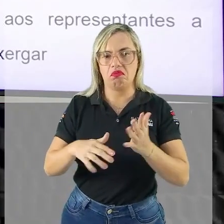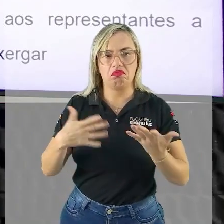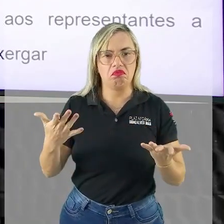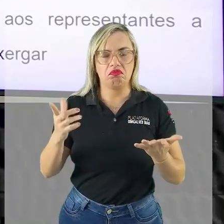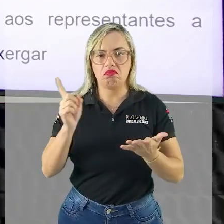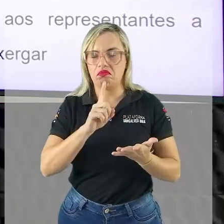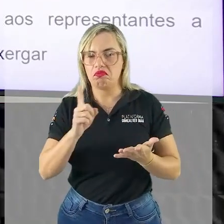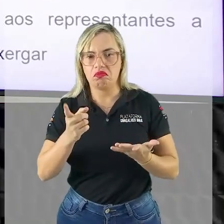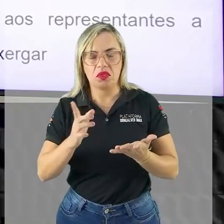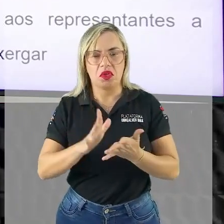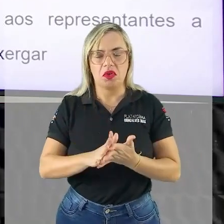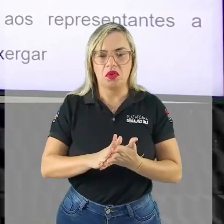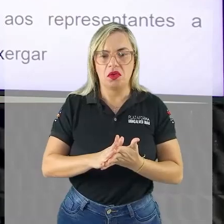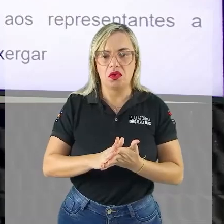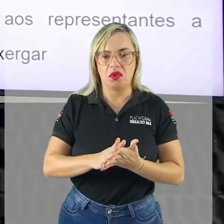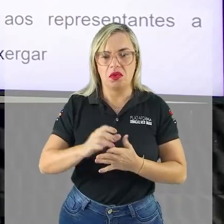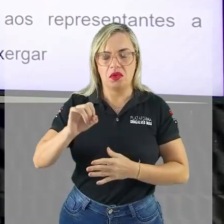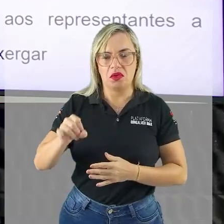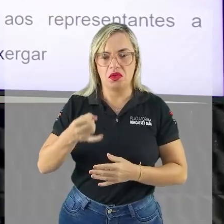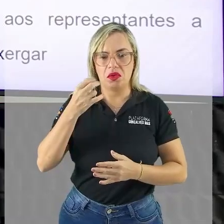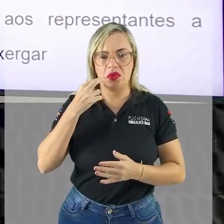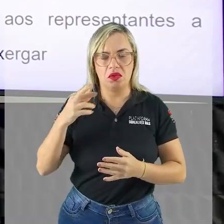não gozam de